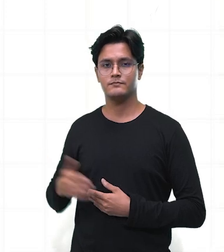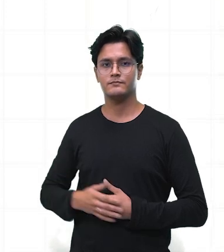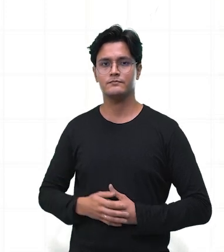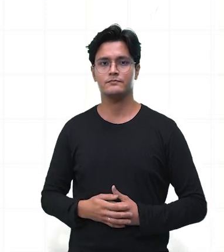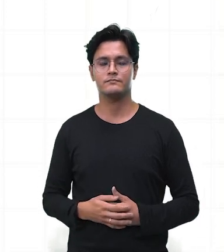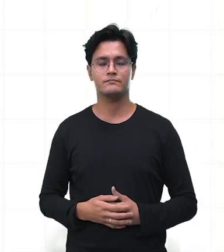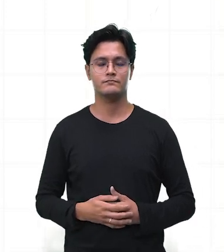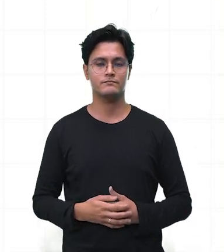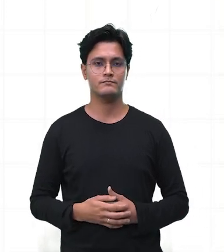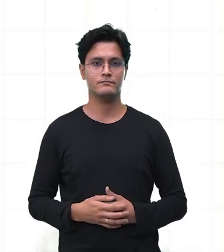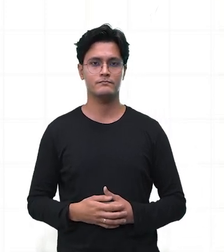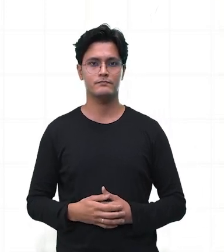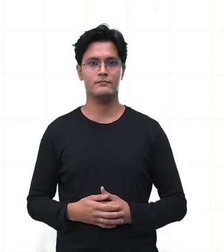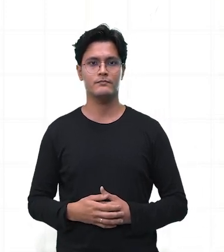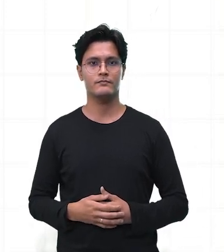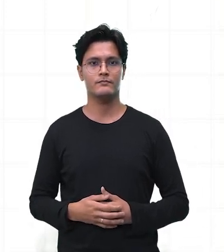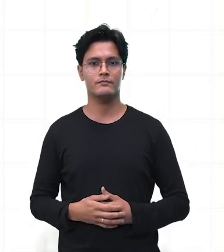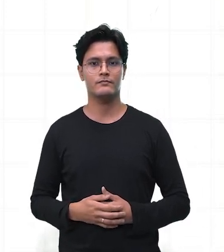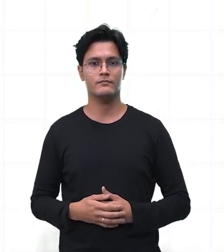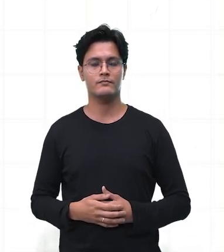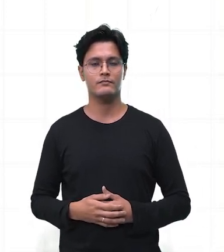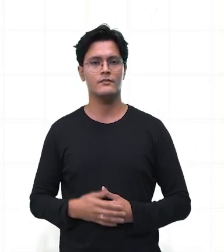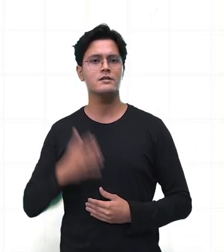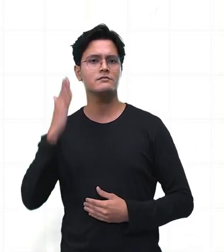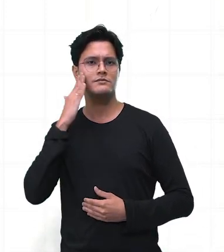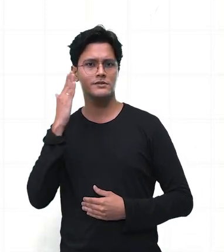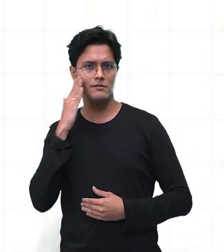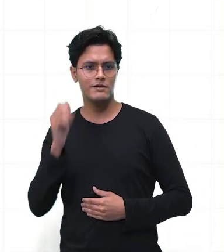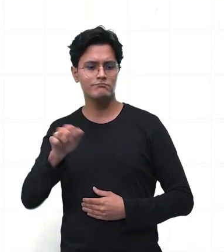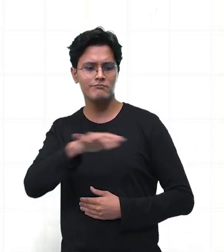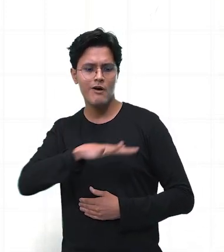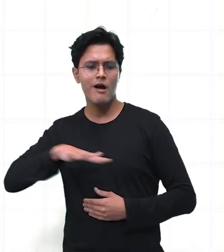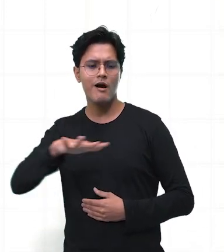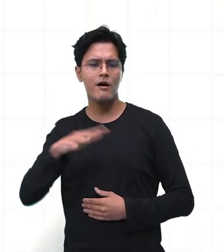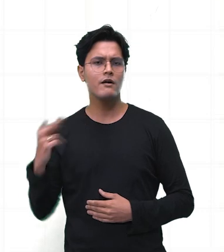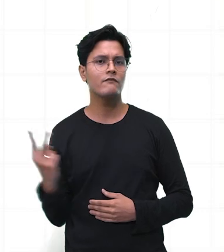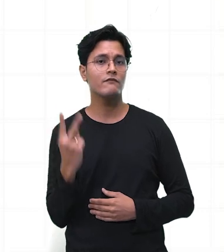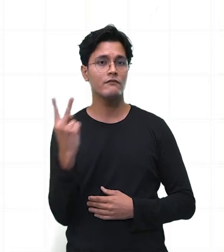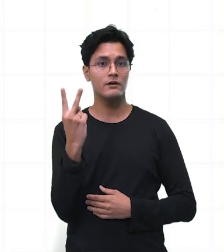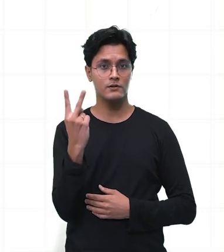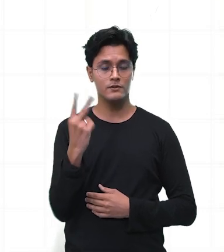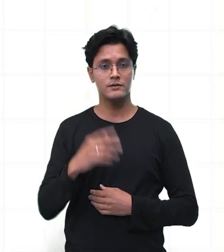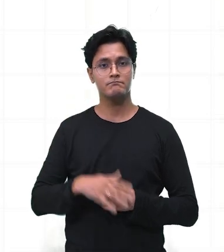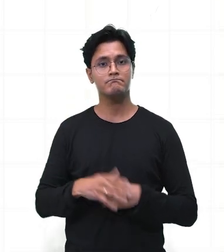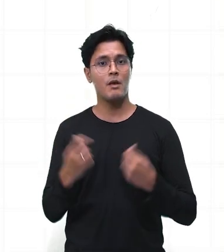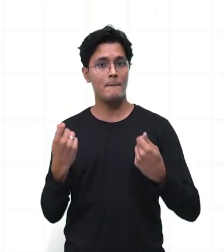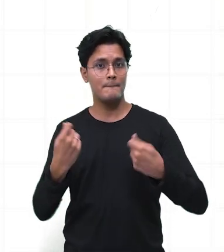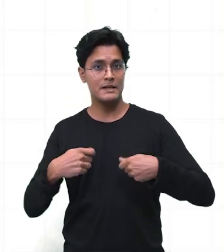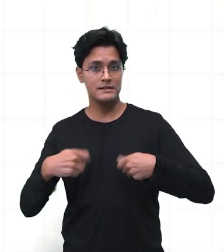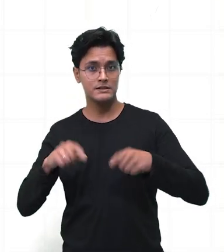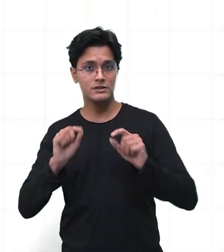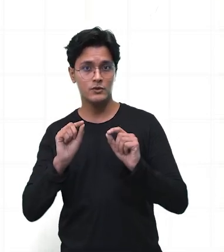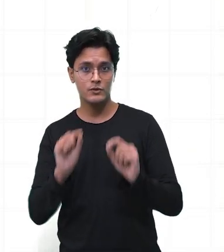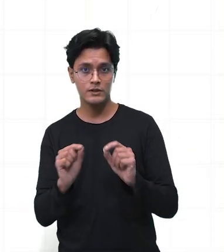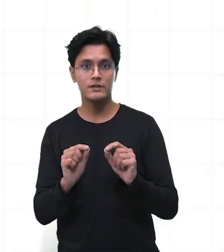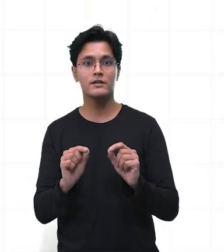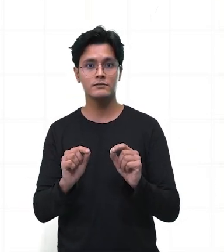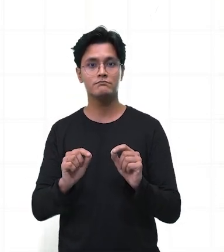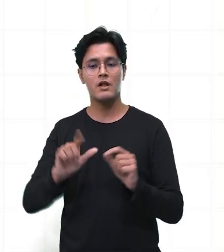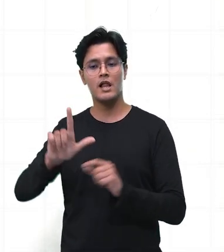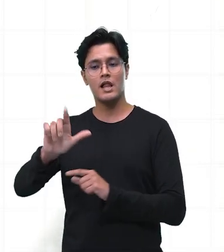saber quanto vale toda essa área aqui, tá? Eu vou pegar esse